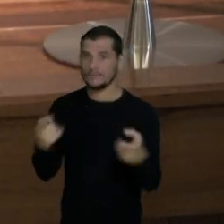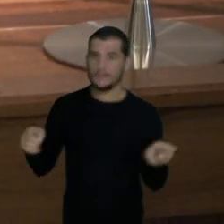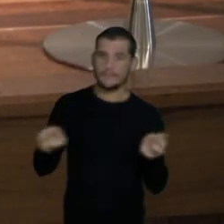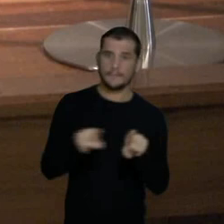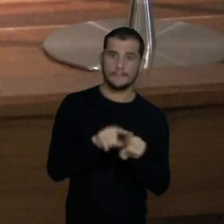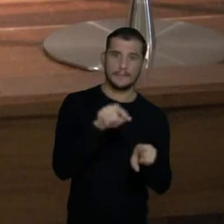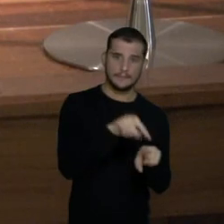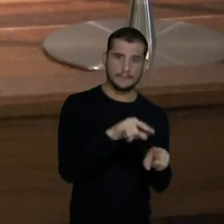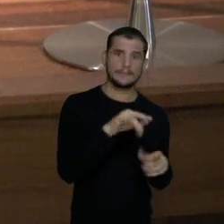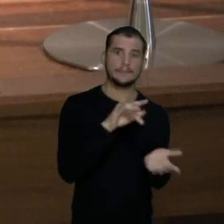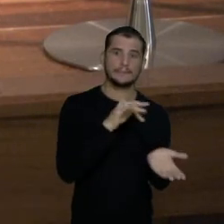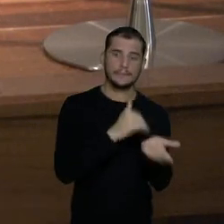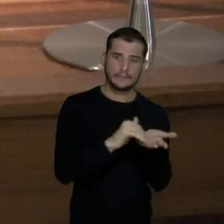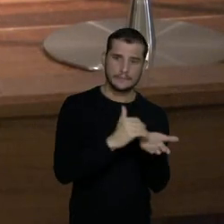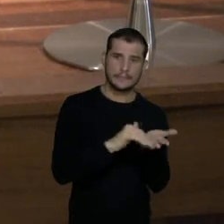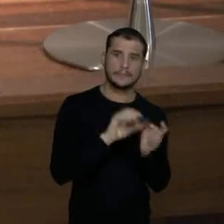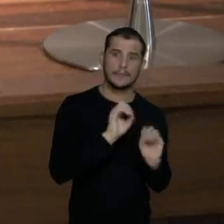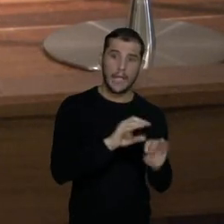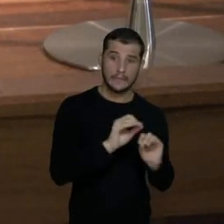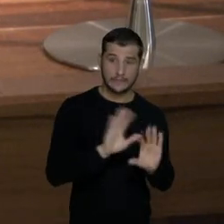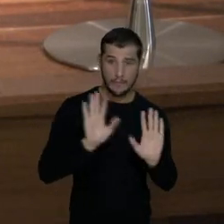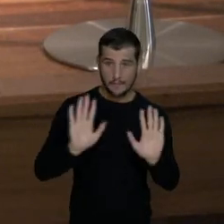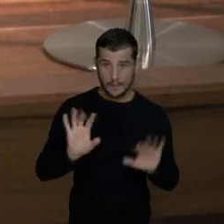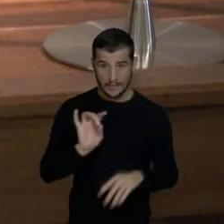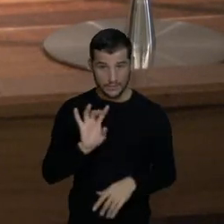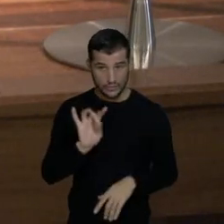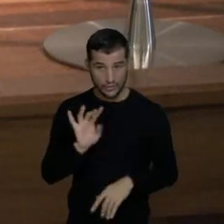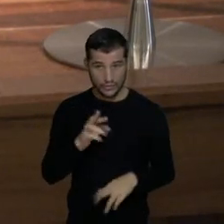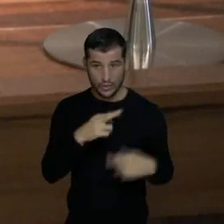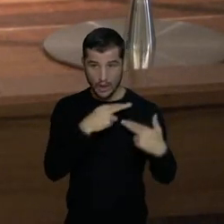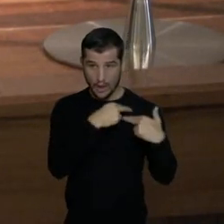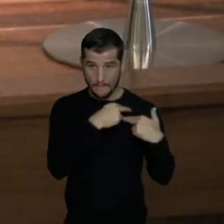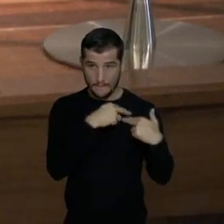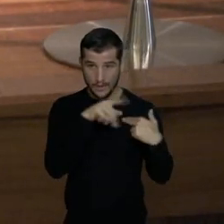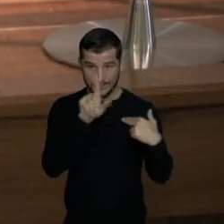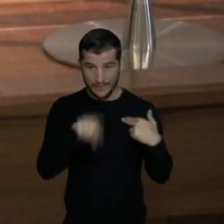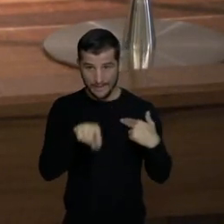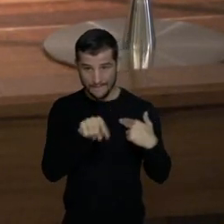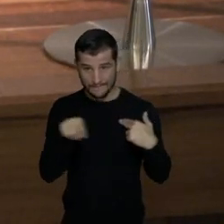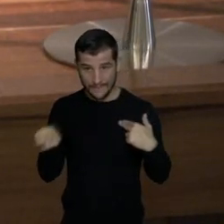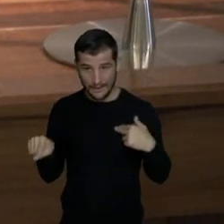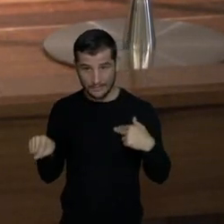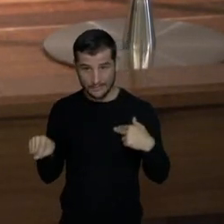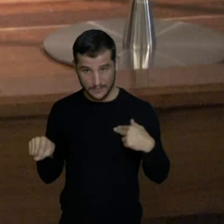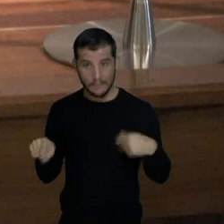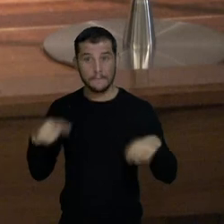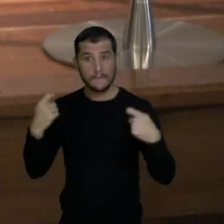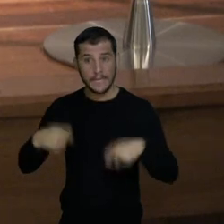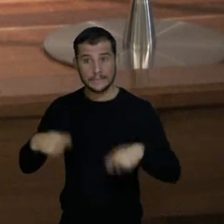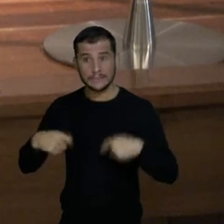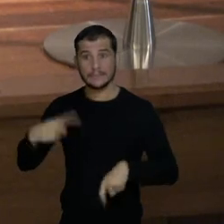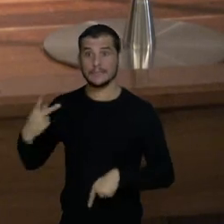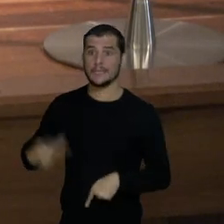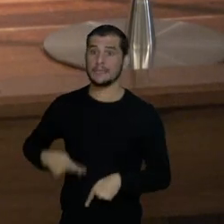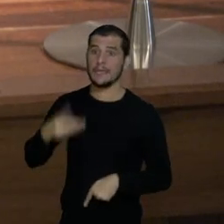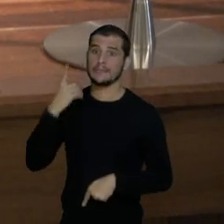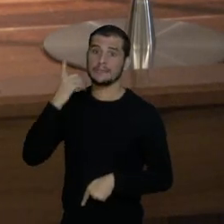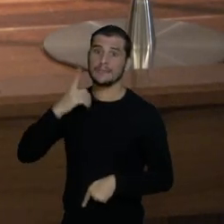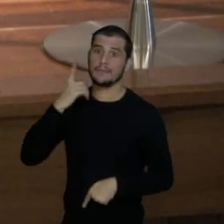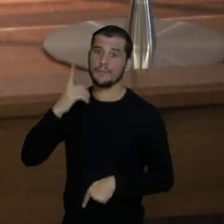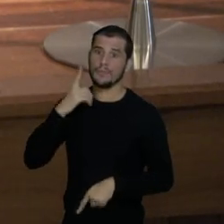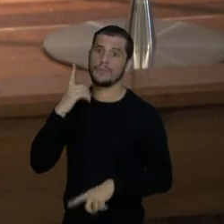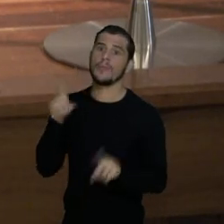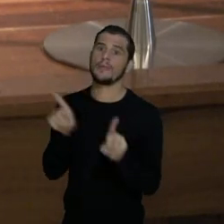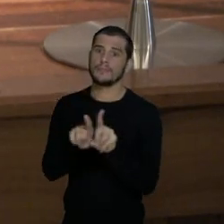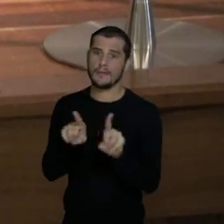colega ali não depende também só de nós nós precisamos das pessoas que estão aqui nessa casa Né os deputados que